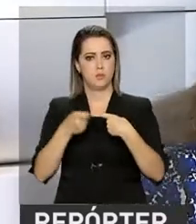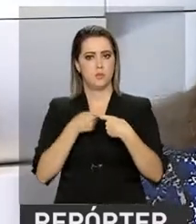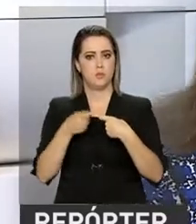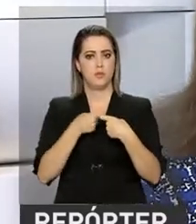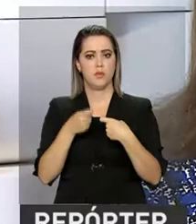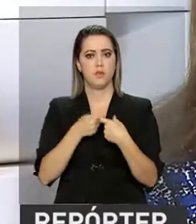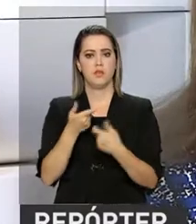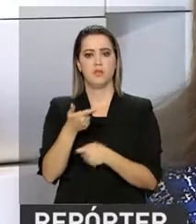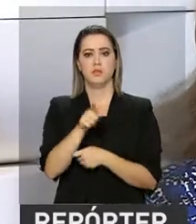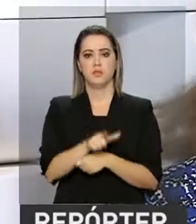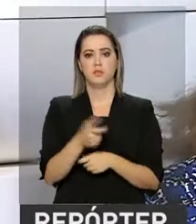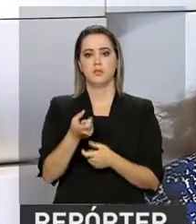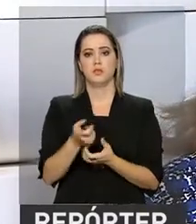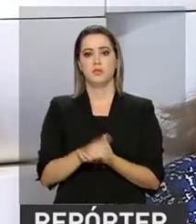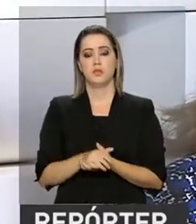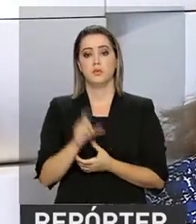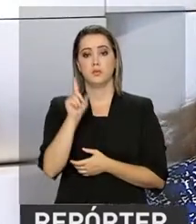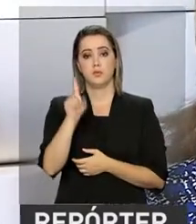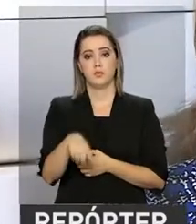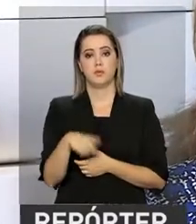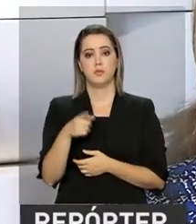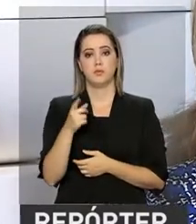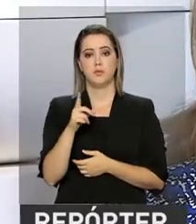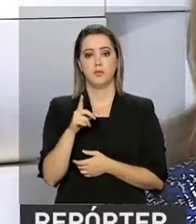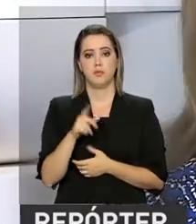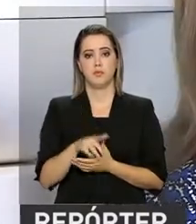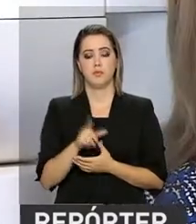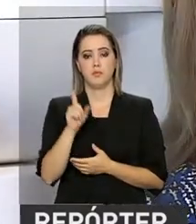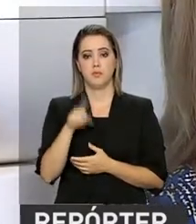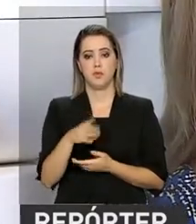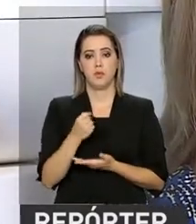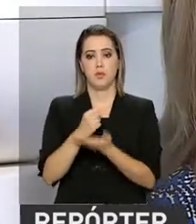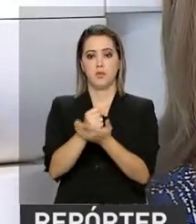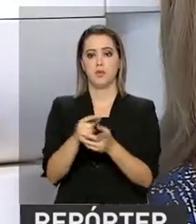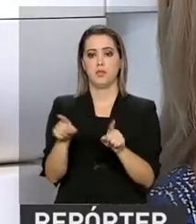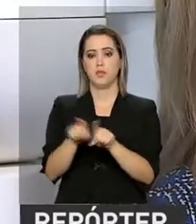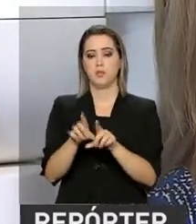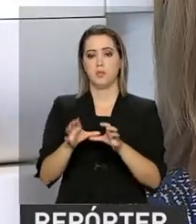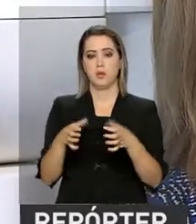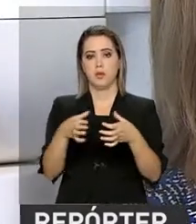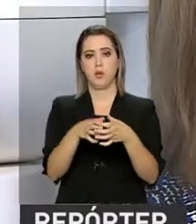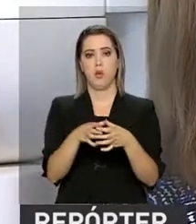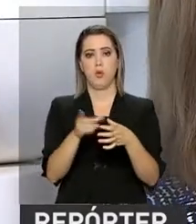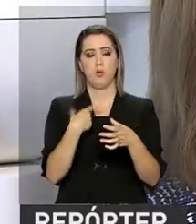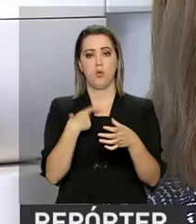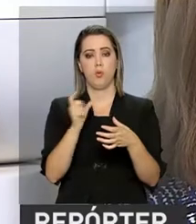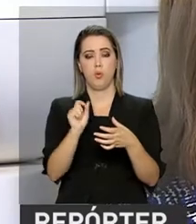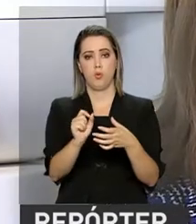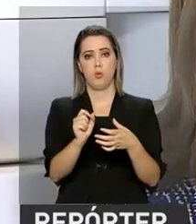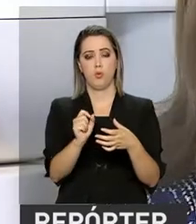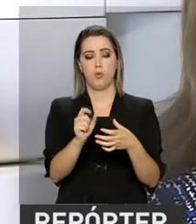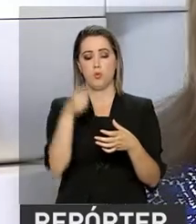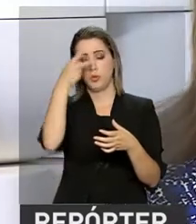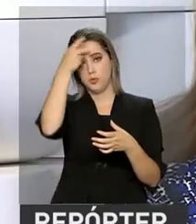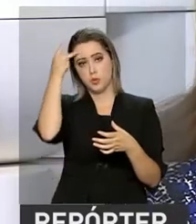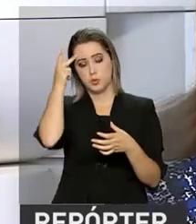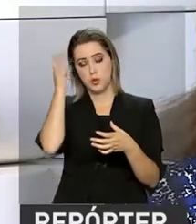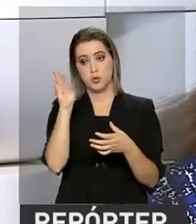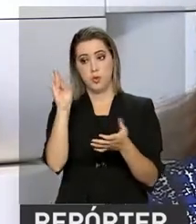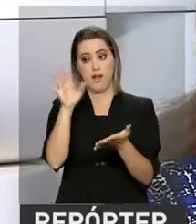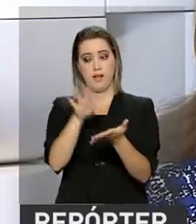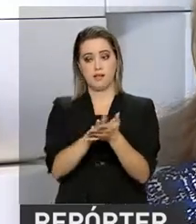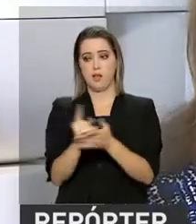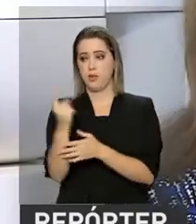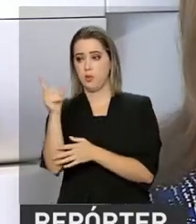a outros métodos preventivos é é destinado também a casais sorodiscordantes ou seja